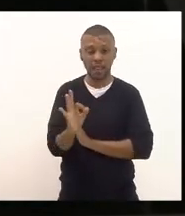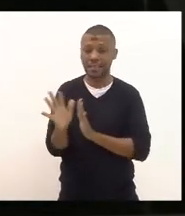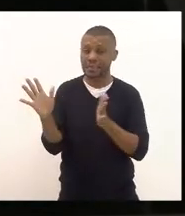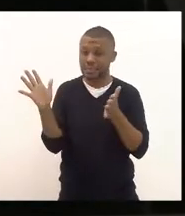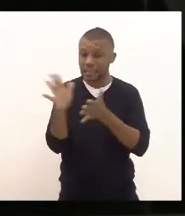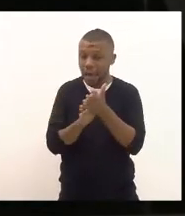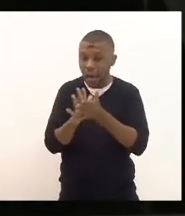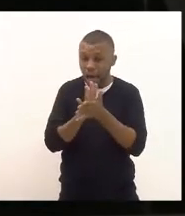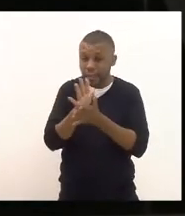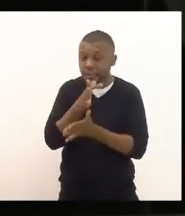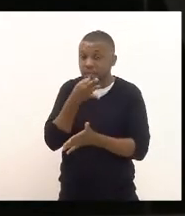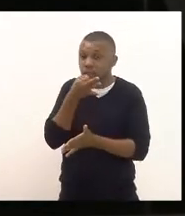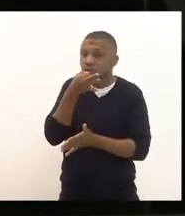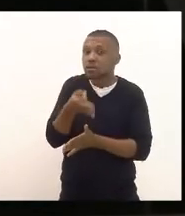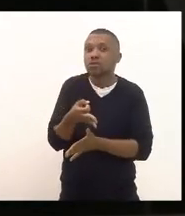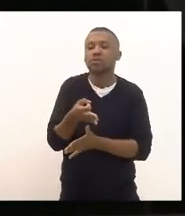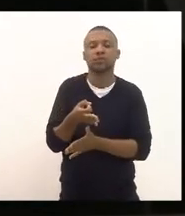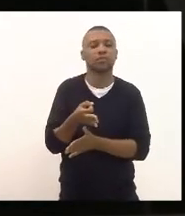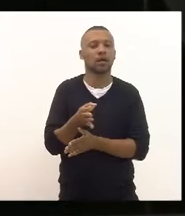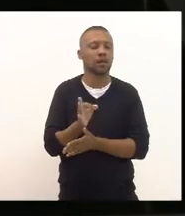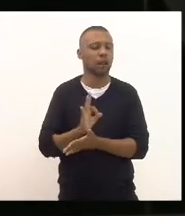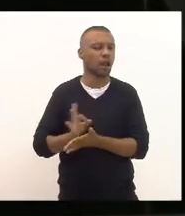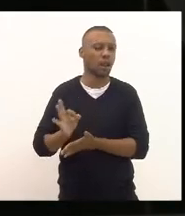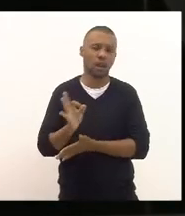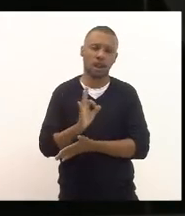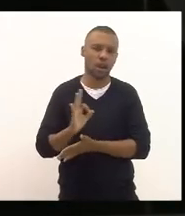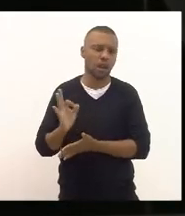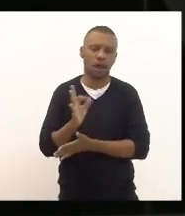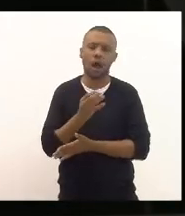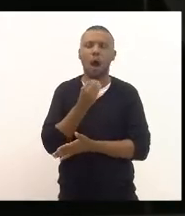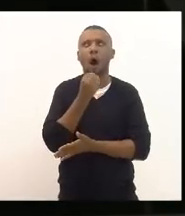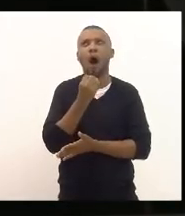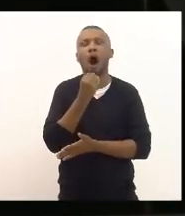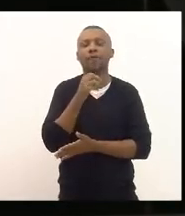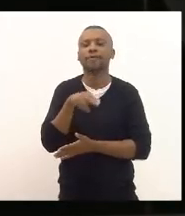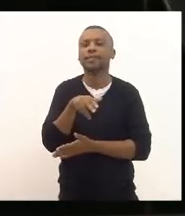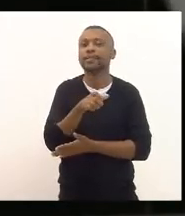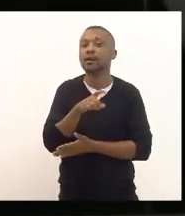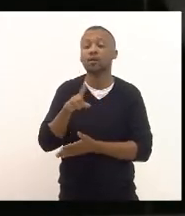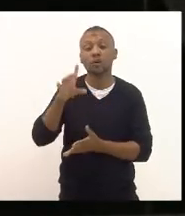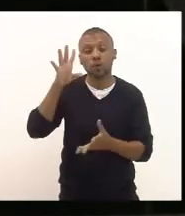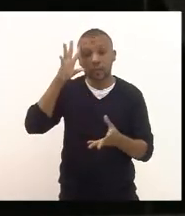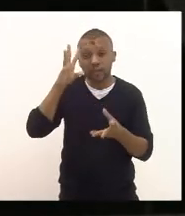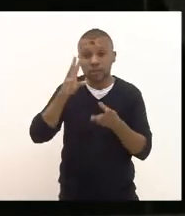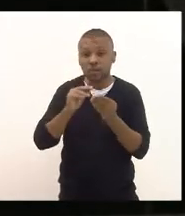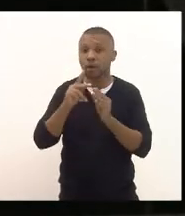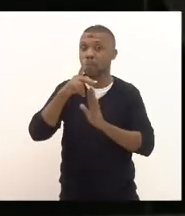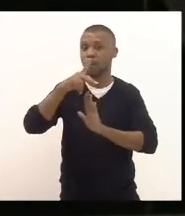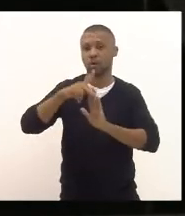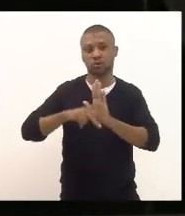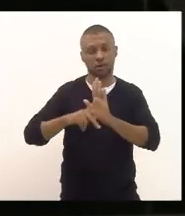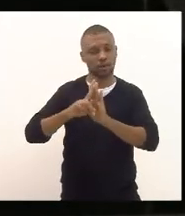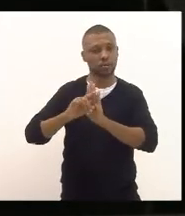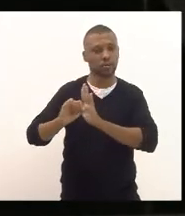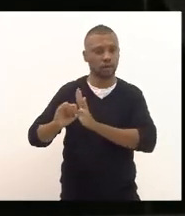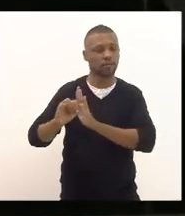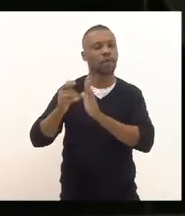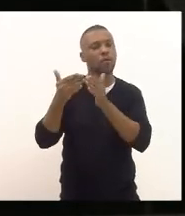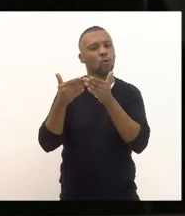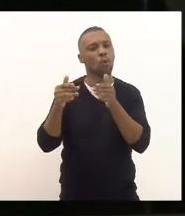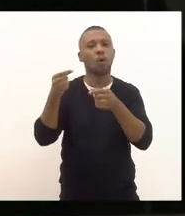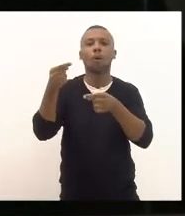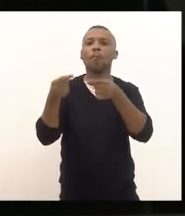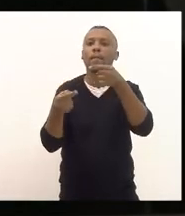é de crítica quem o fez Claro que não mas é porque entende que esse projeto tinha sido amplamente